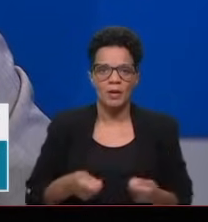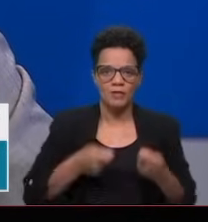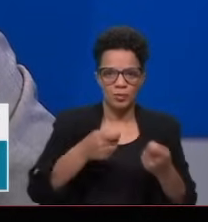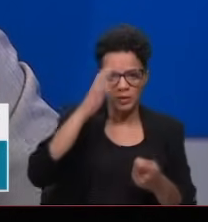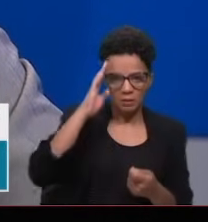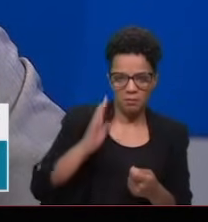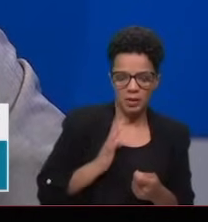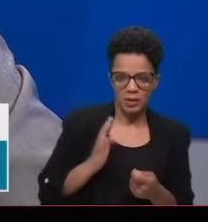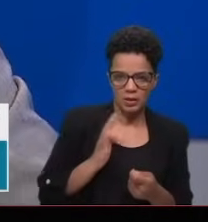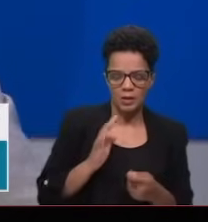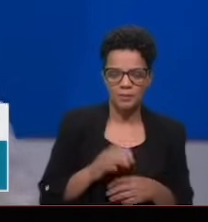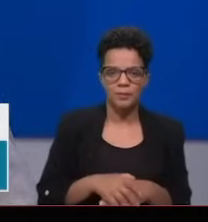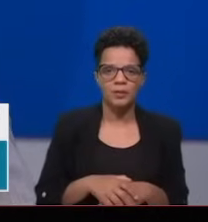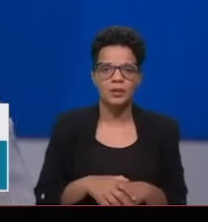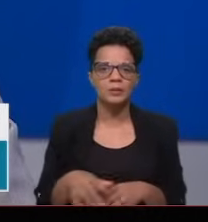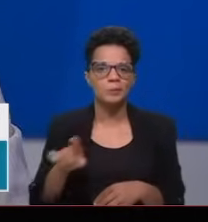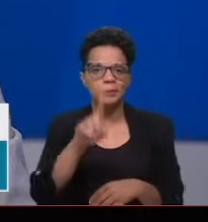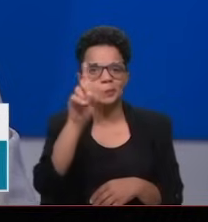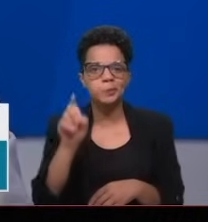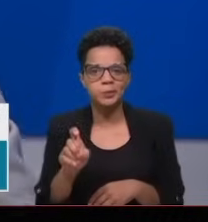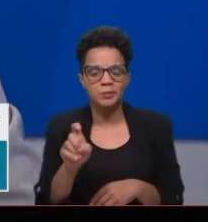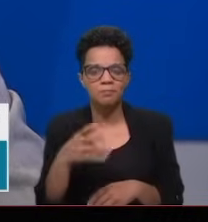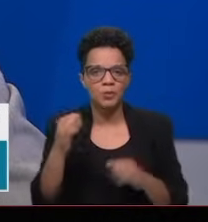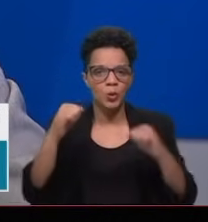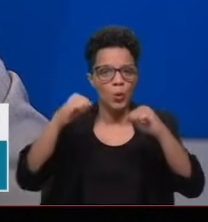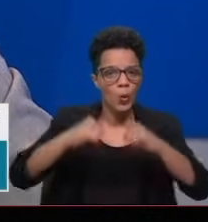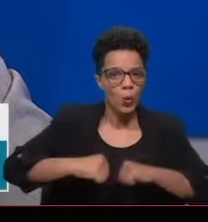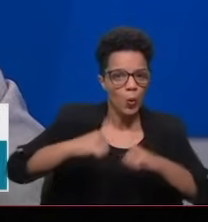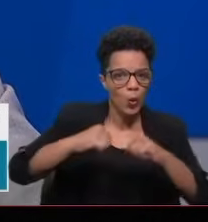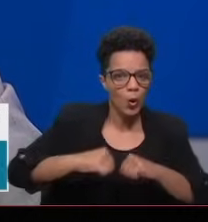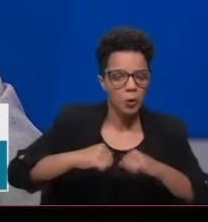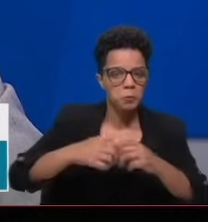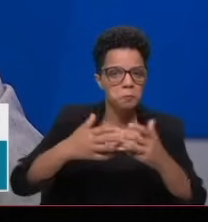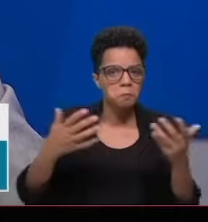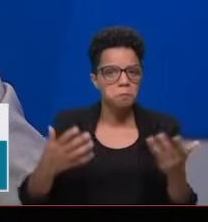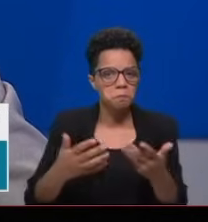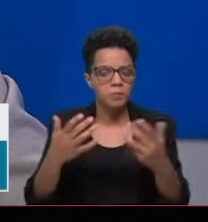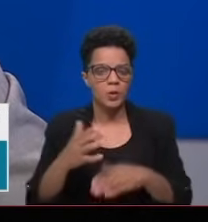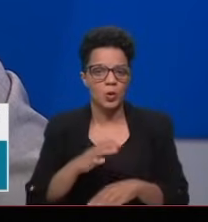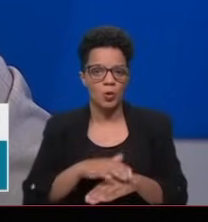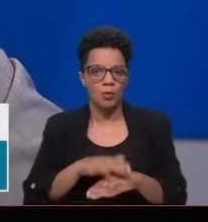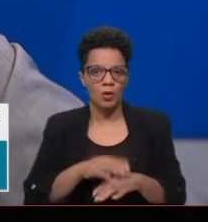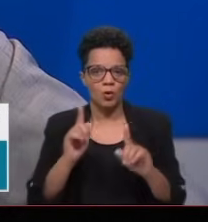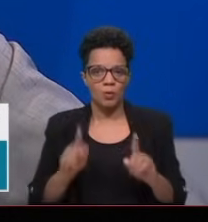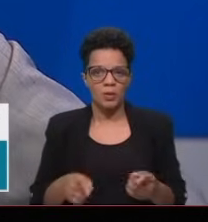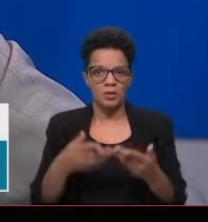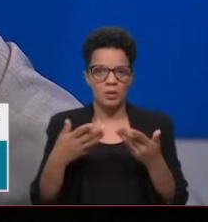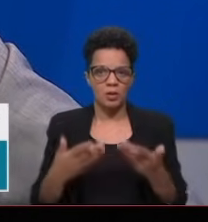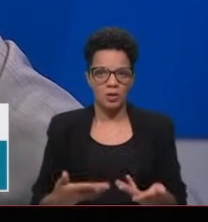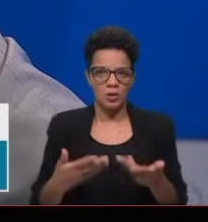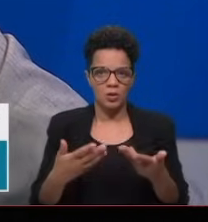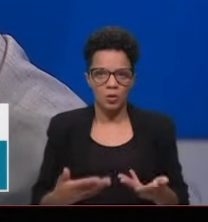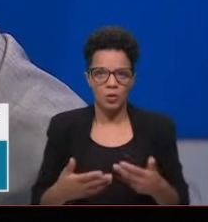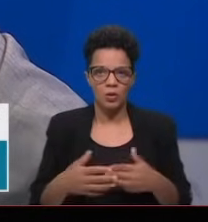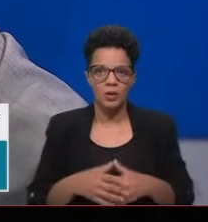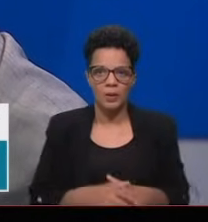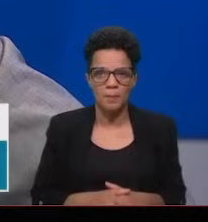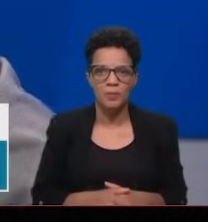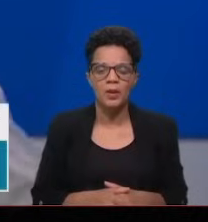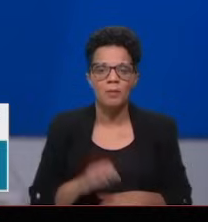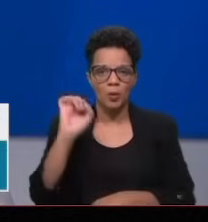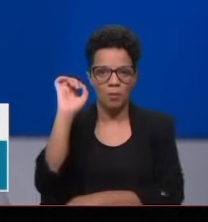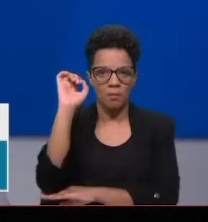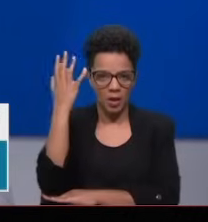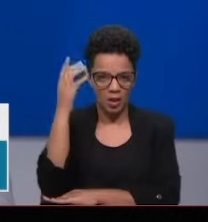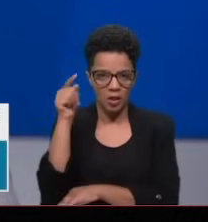eh a questão é até que ponto concordam com esta ideia sendo que e começo agora pelo p Marcos h